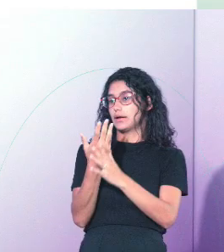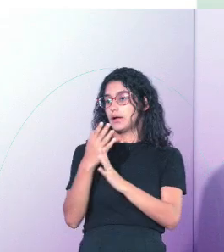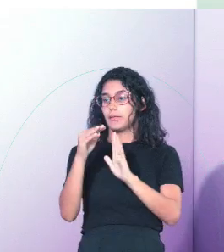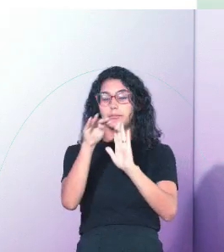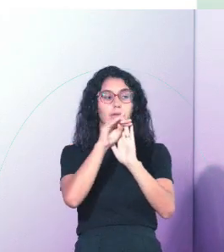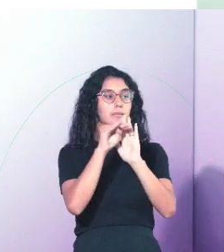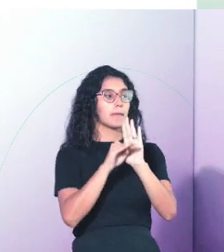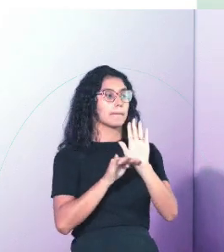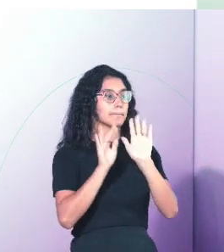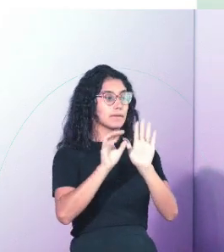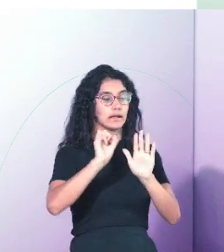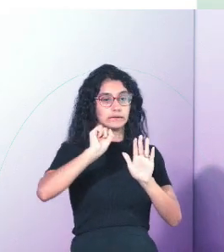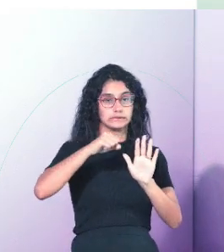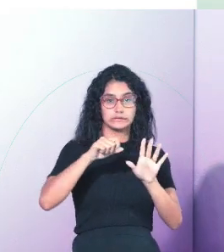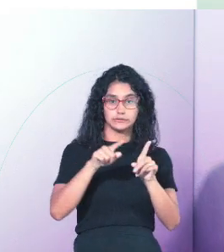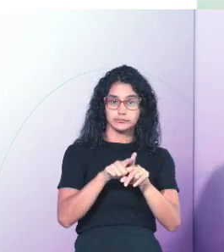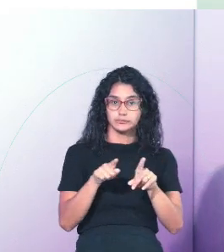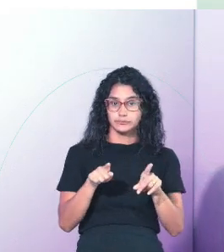modelos, mas sim